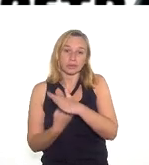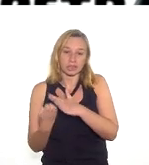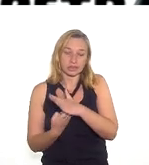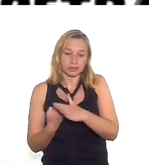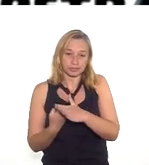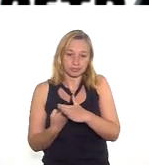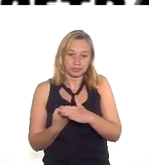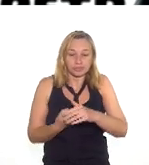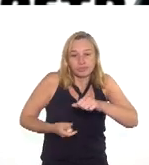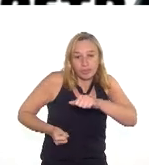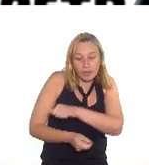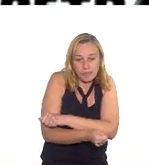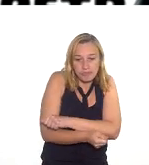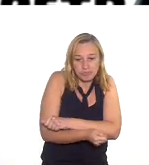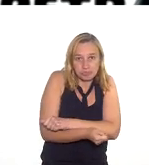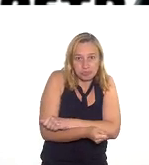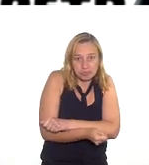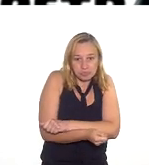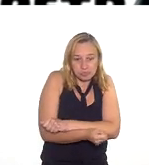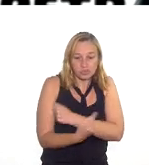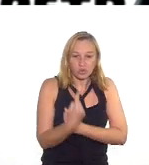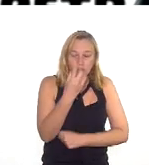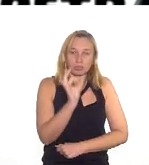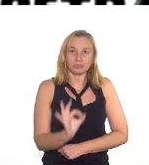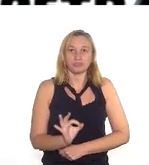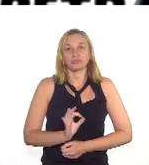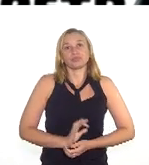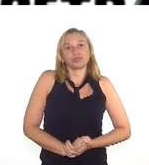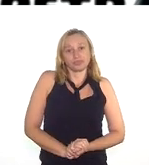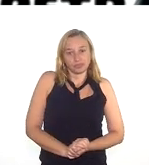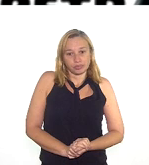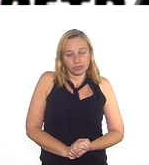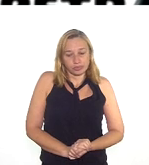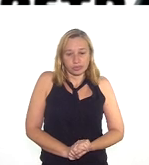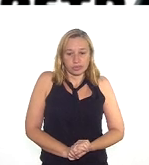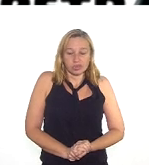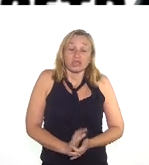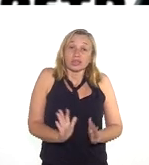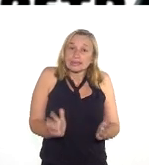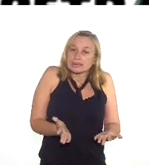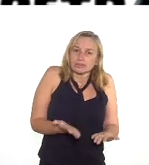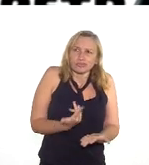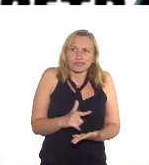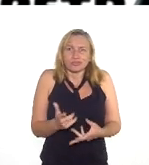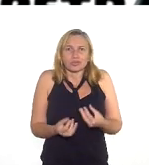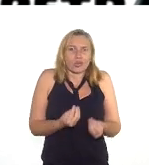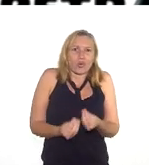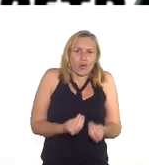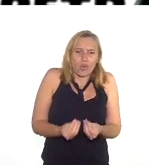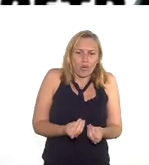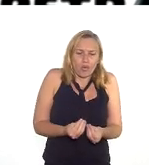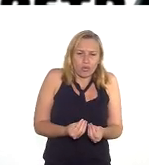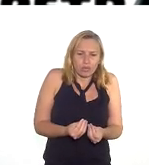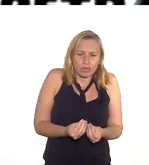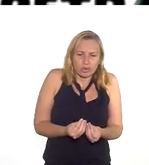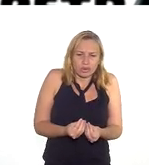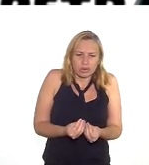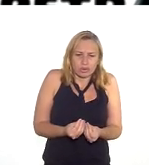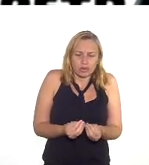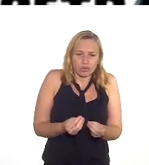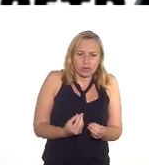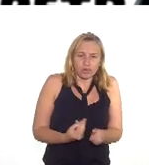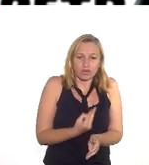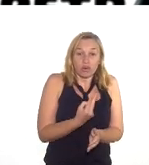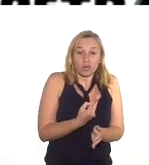real investimento de 1%. Dessa forma, não teria nem a glosa, não teria nem aquele valor